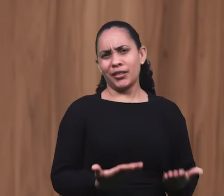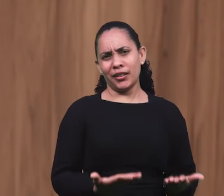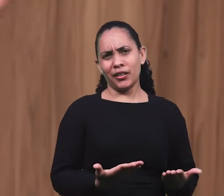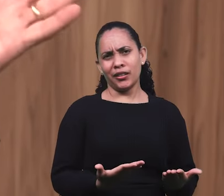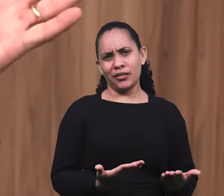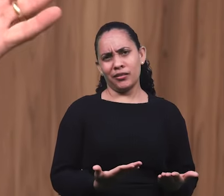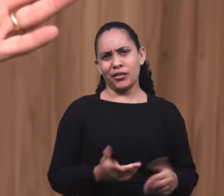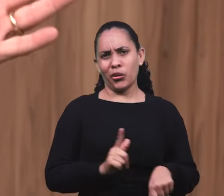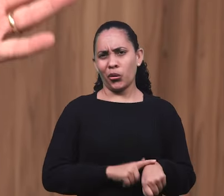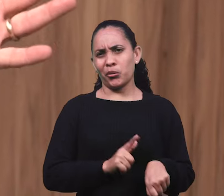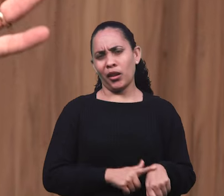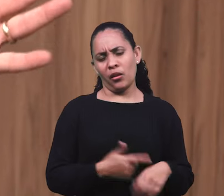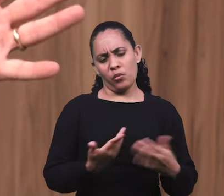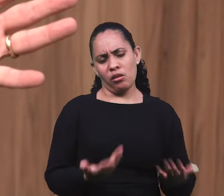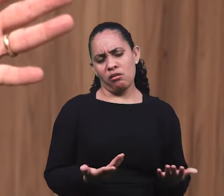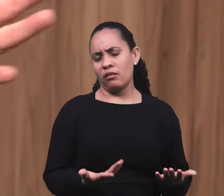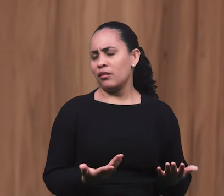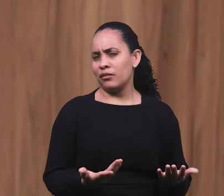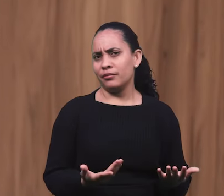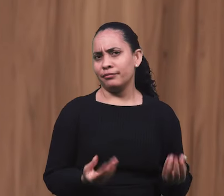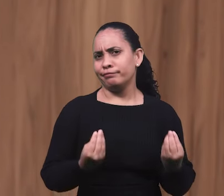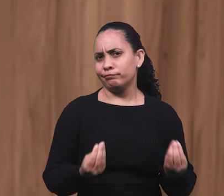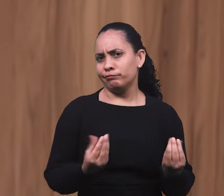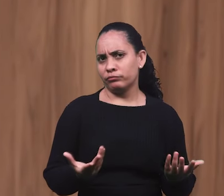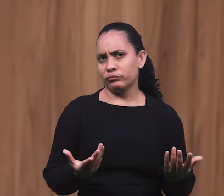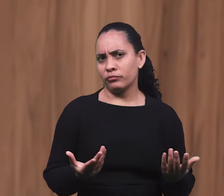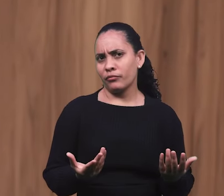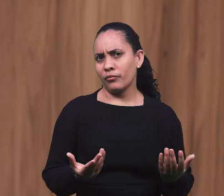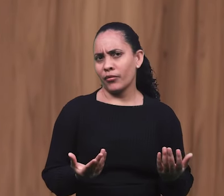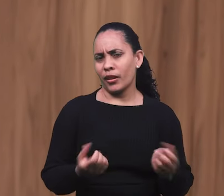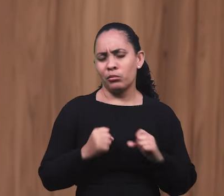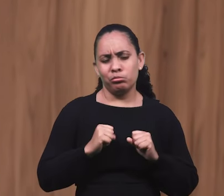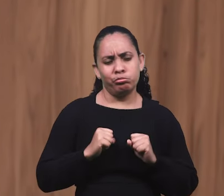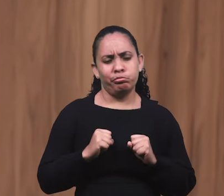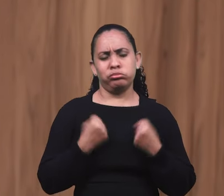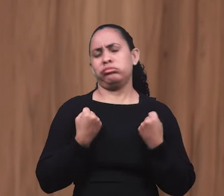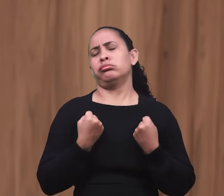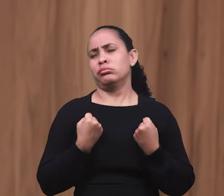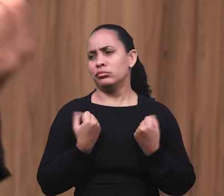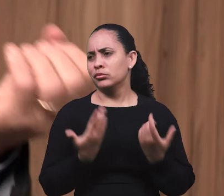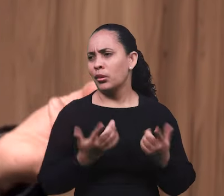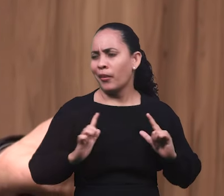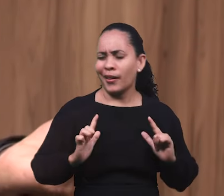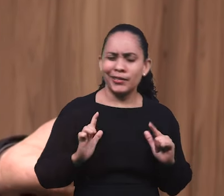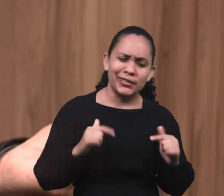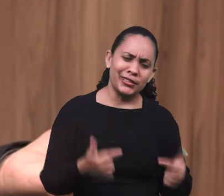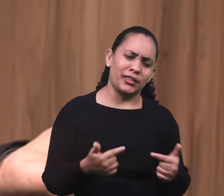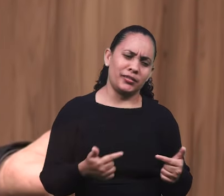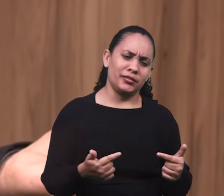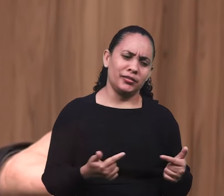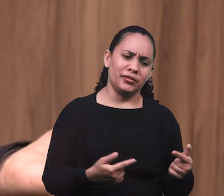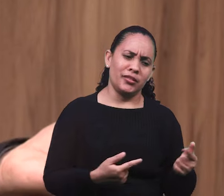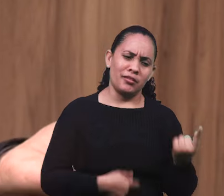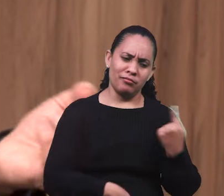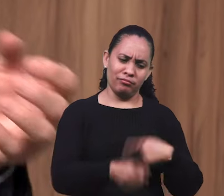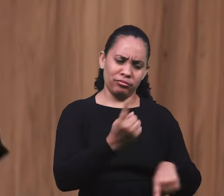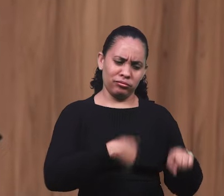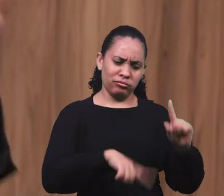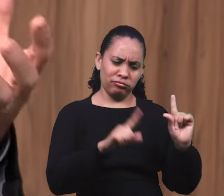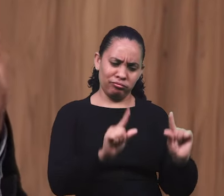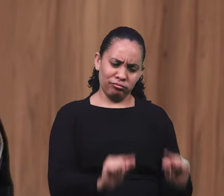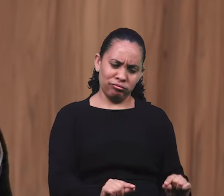hora, o seu dia, suas horas do dia são sempre as mesmas. Então, gastar mais tempo naquela operação que vai te dar uma rentabilidade menor.